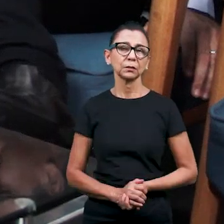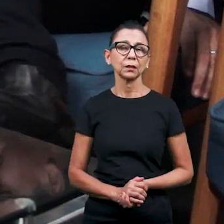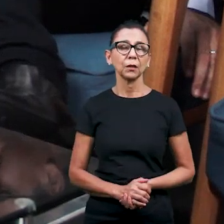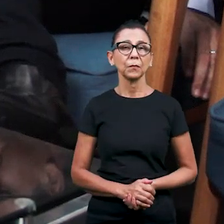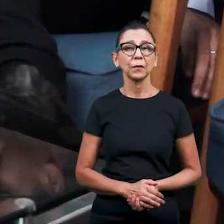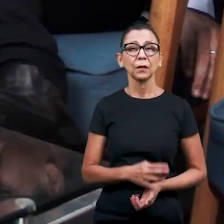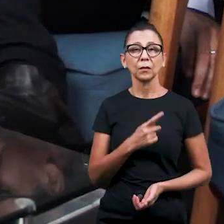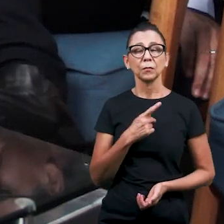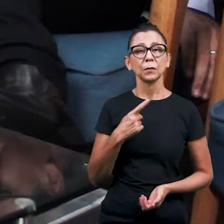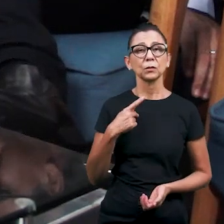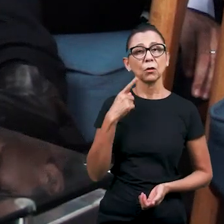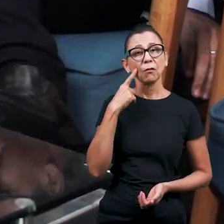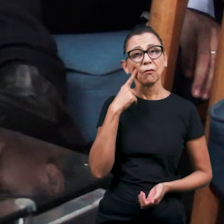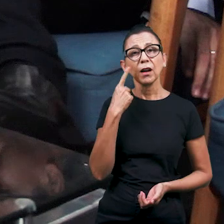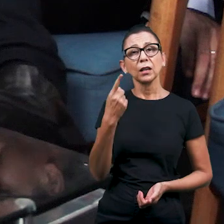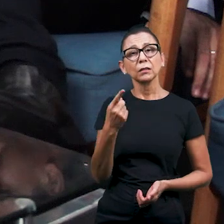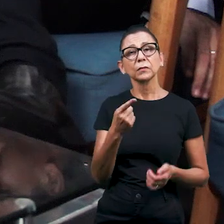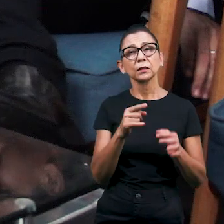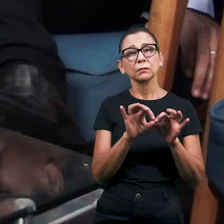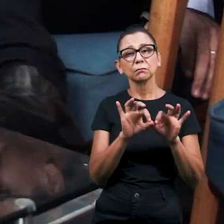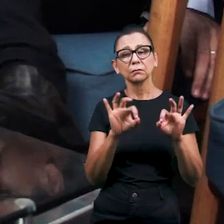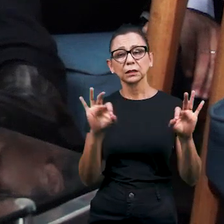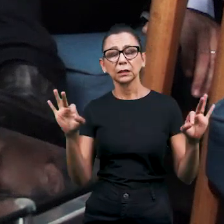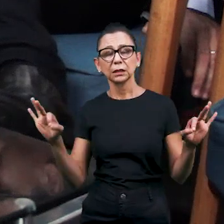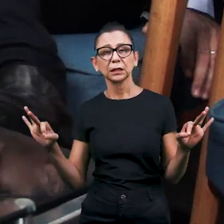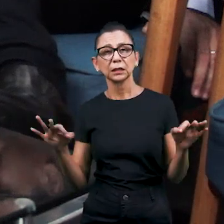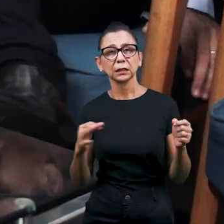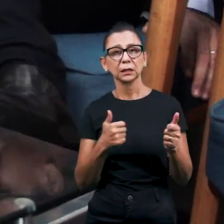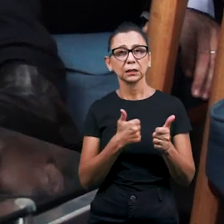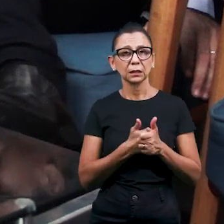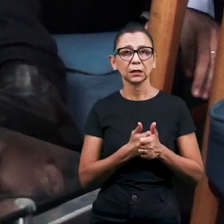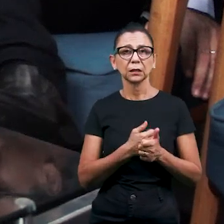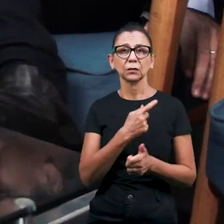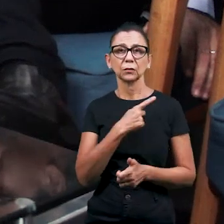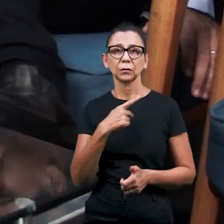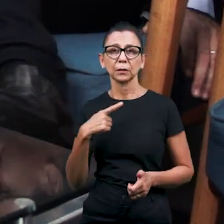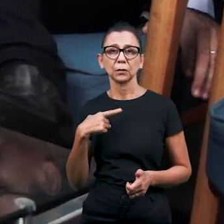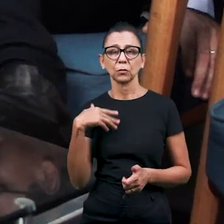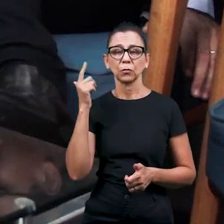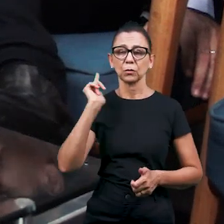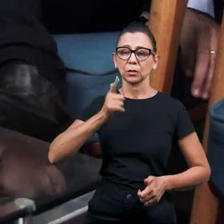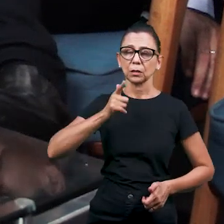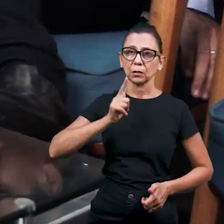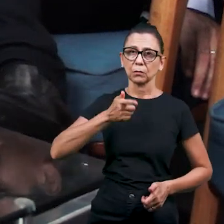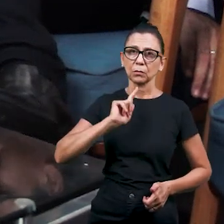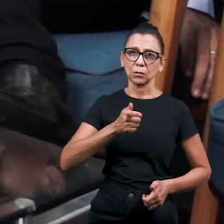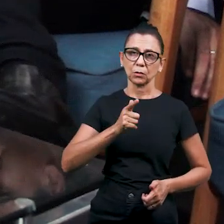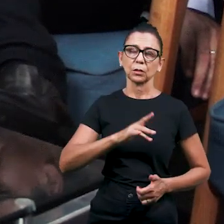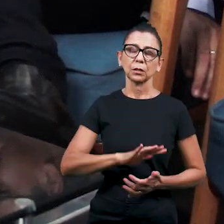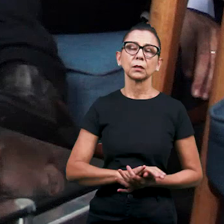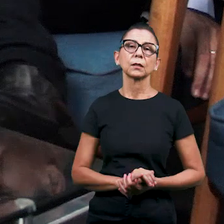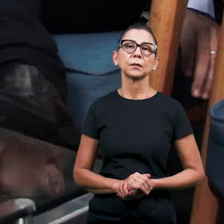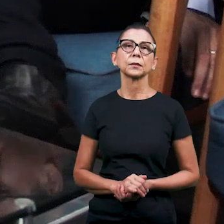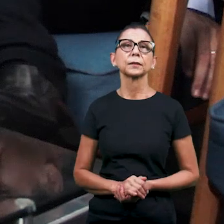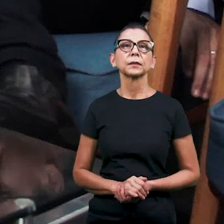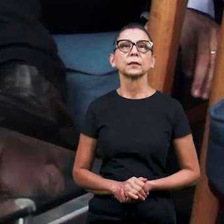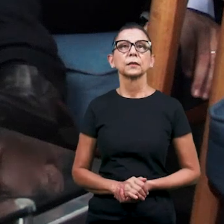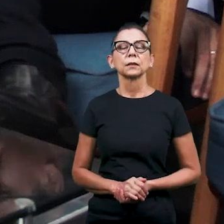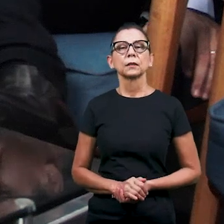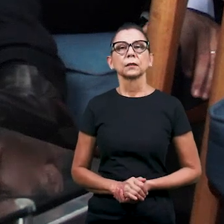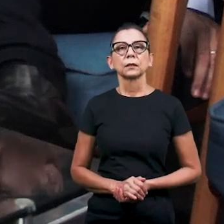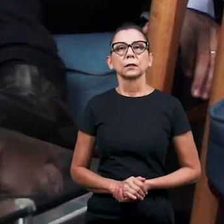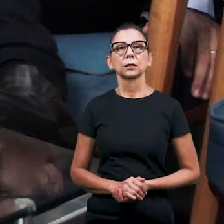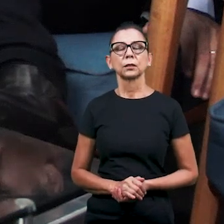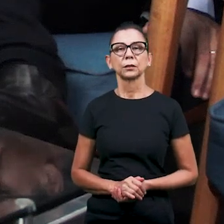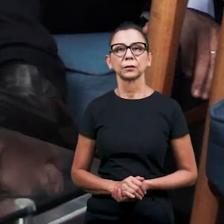dessa linguagem nossa. Um conselho bíblico. Na quinta vai ter um quadro sobre louvor, que vai estar sendo divulgado com Marco Aurélio. Então cada dia vai